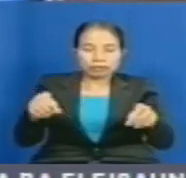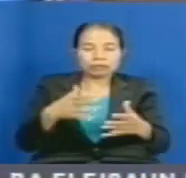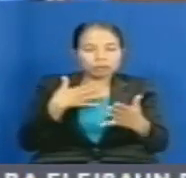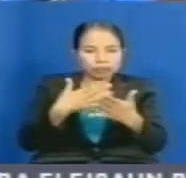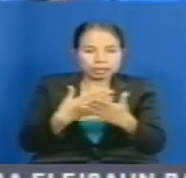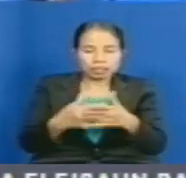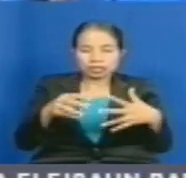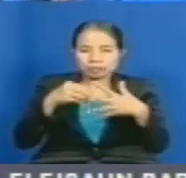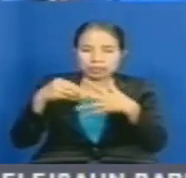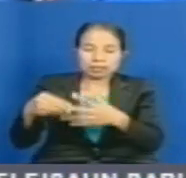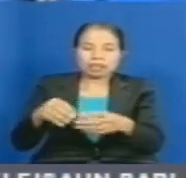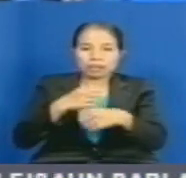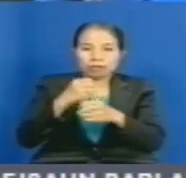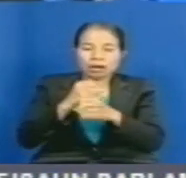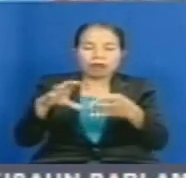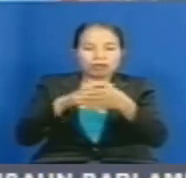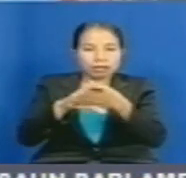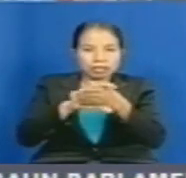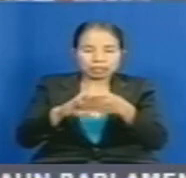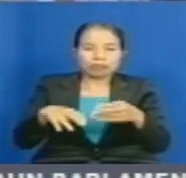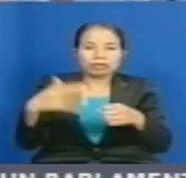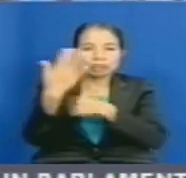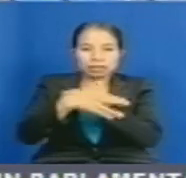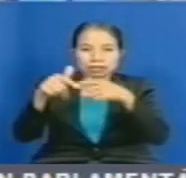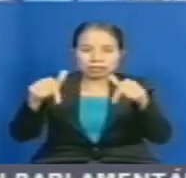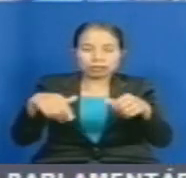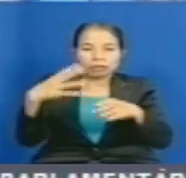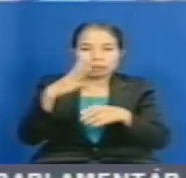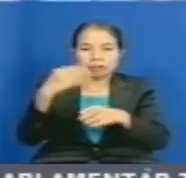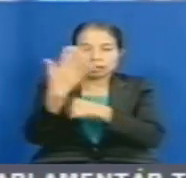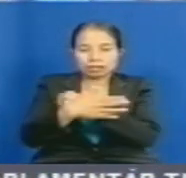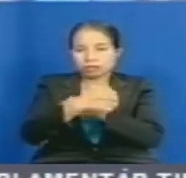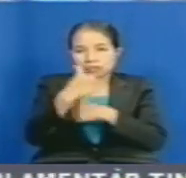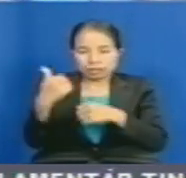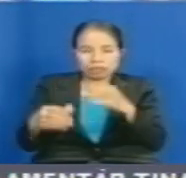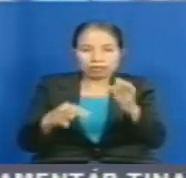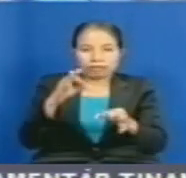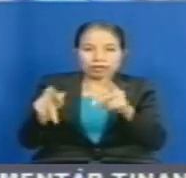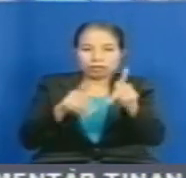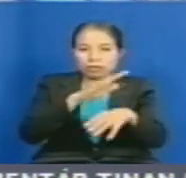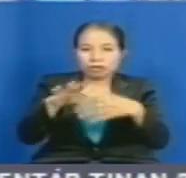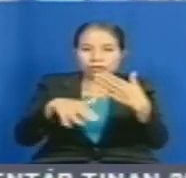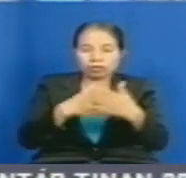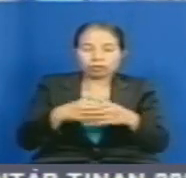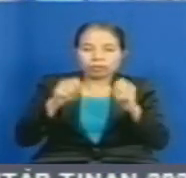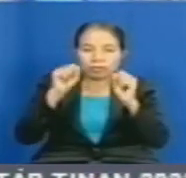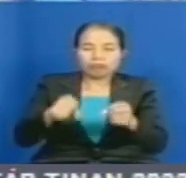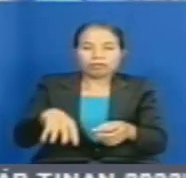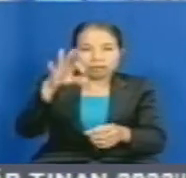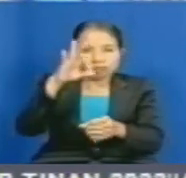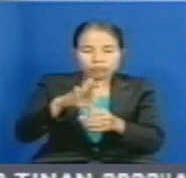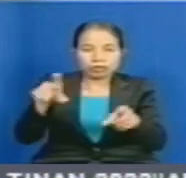máximo, liliu e recenseamento eleitoral e arreglaram no diáspora. Ato nesse cidadão roto, bela exerce voto